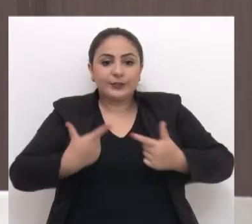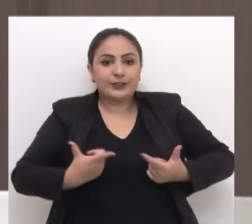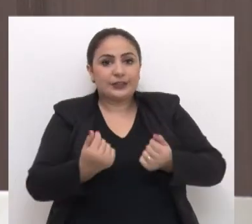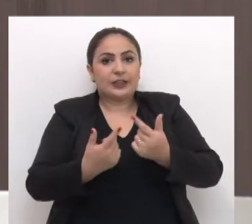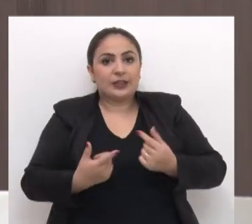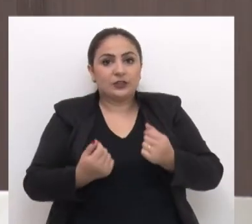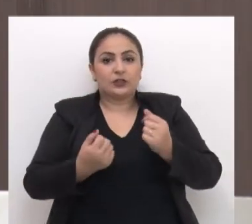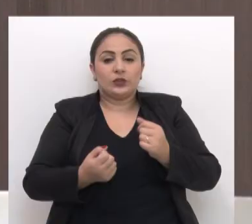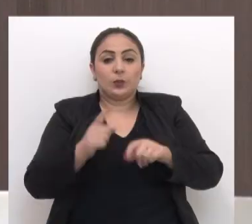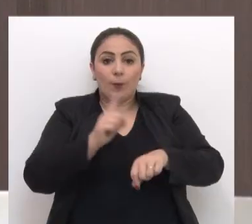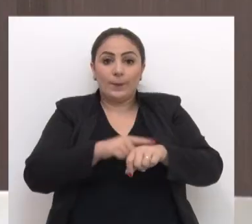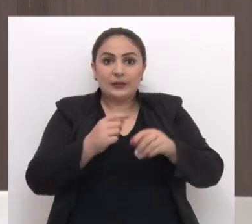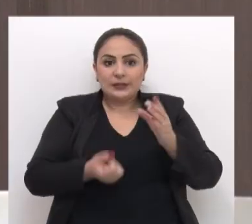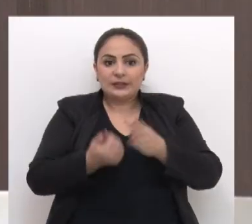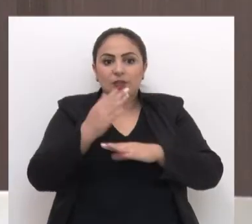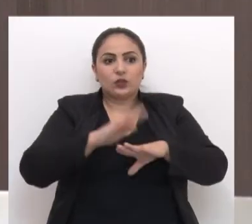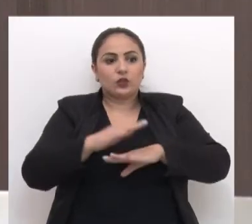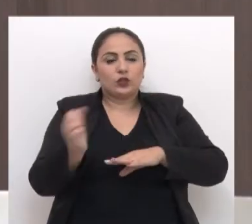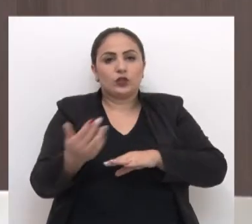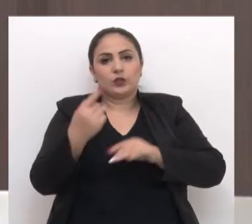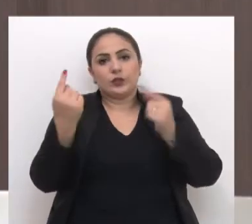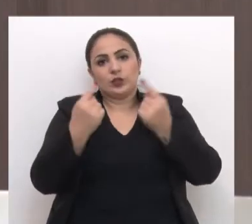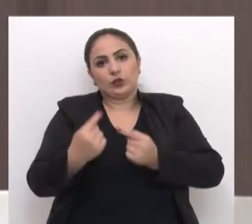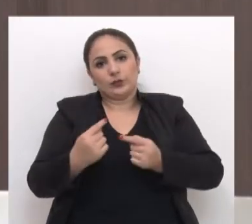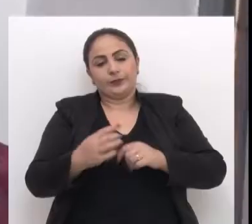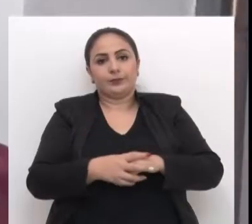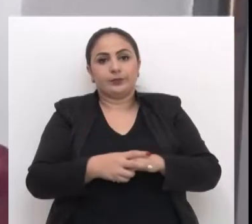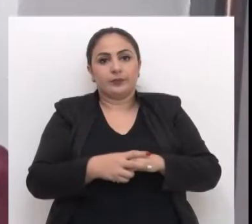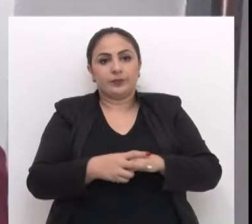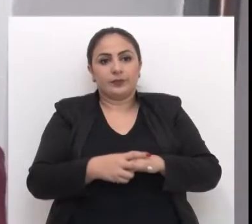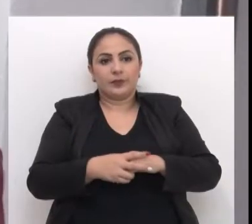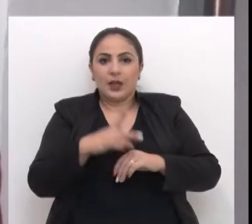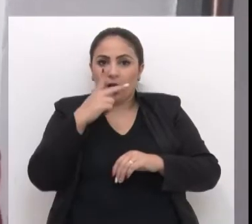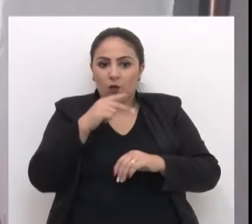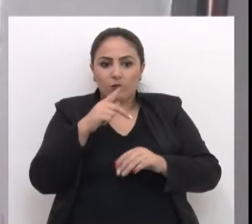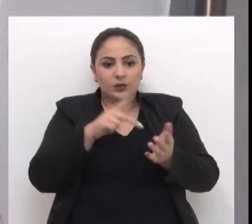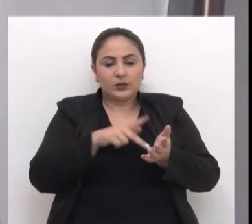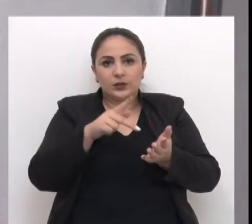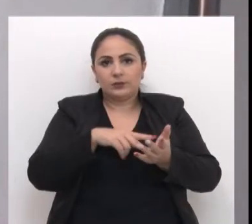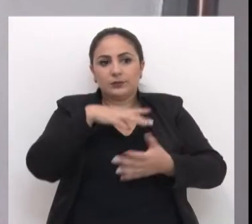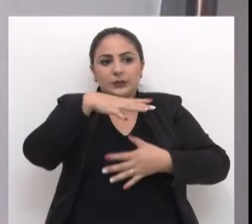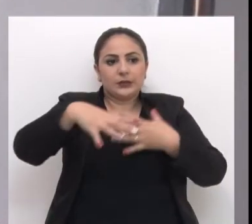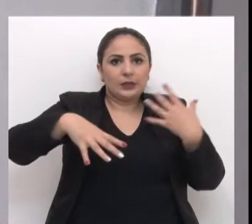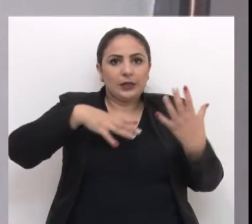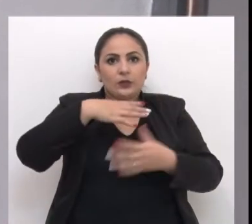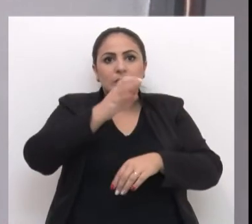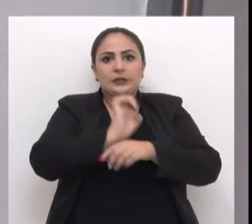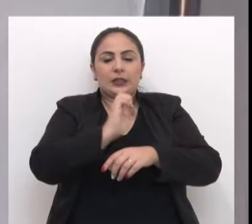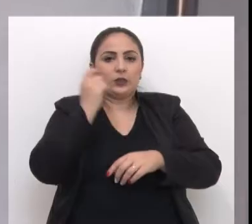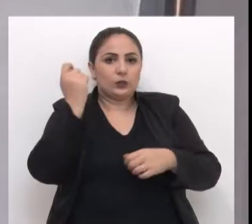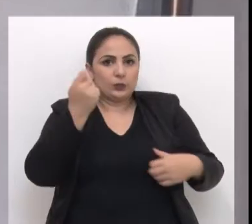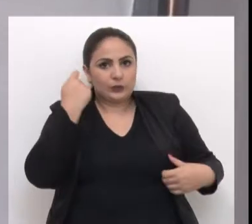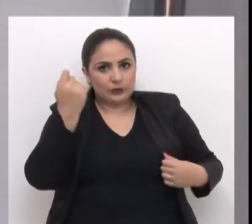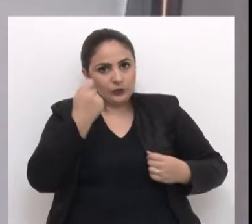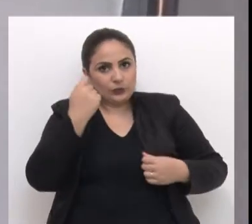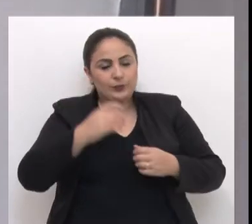de gastos com a criação de novas estruturas. Seria um verdadeiro caos aqui para o estado do Rio Grande do